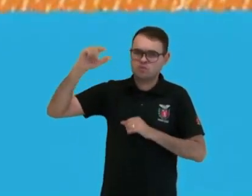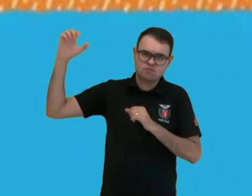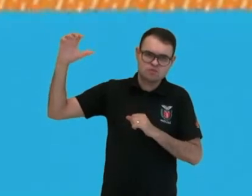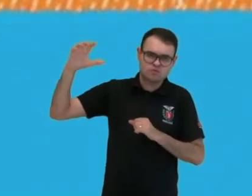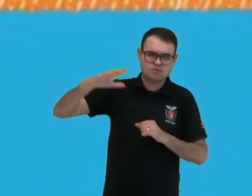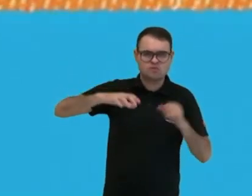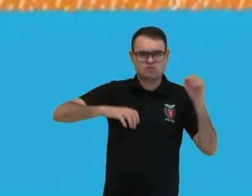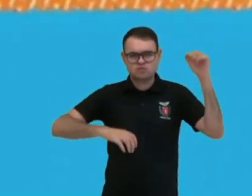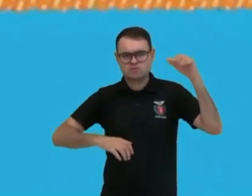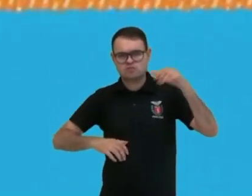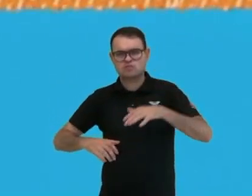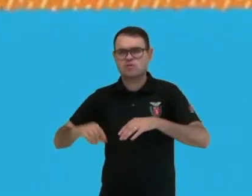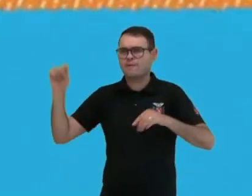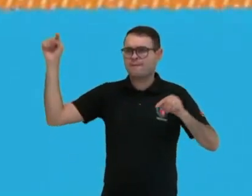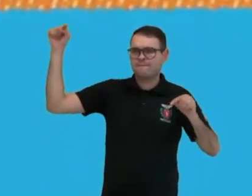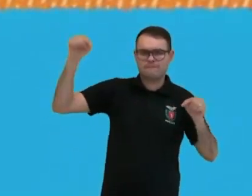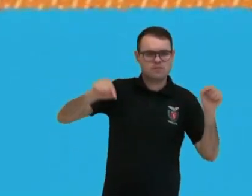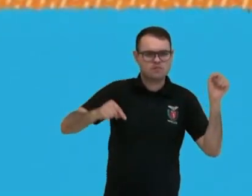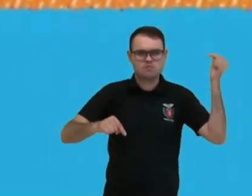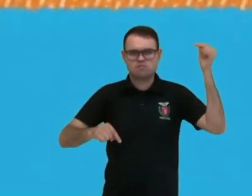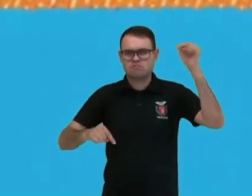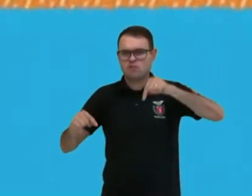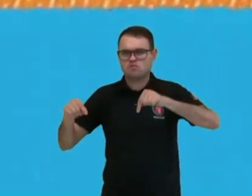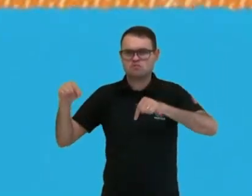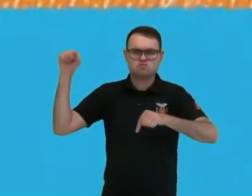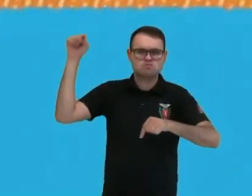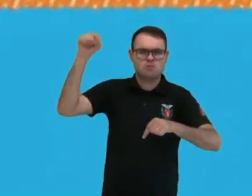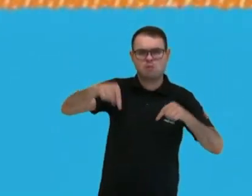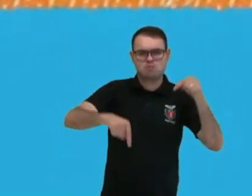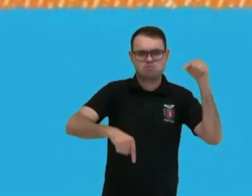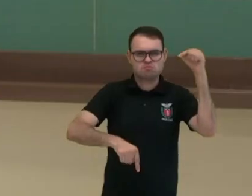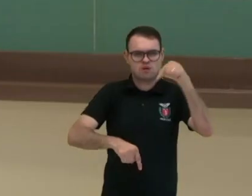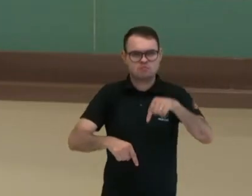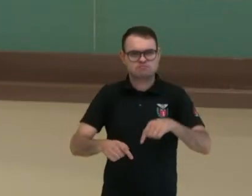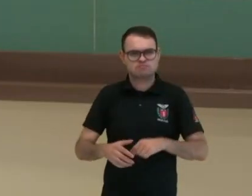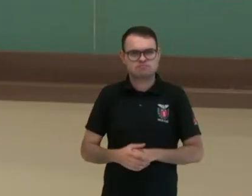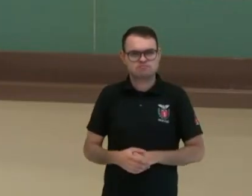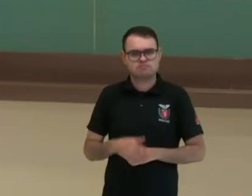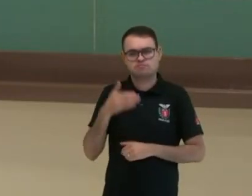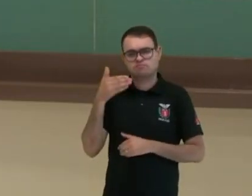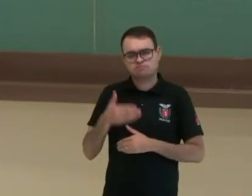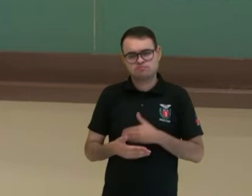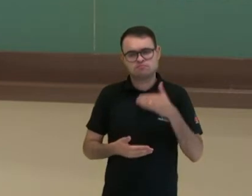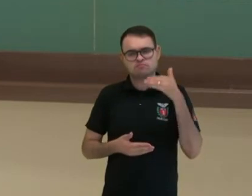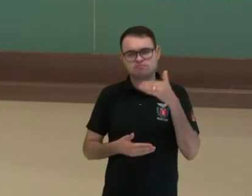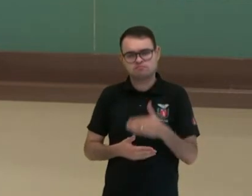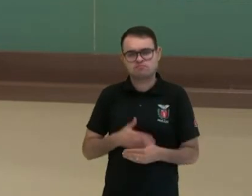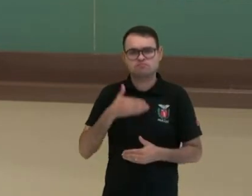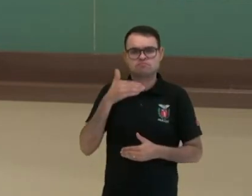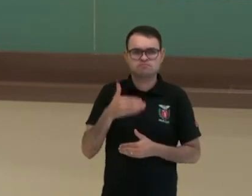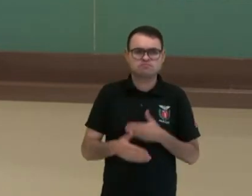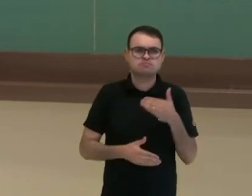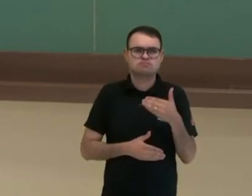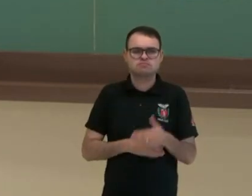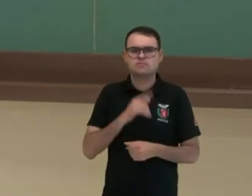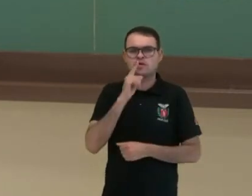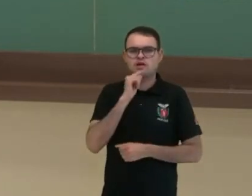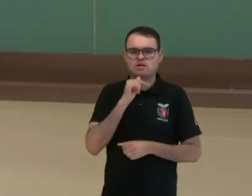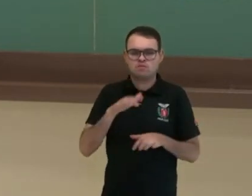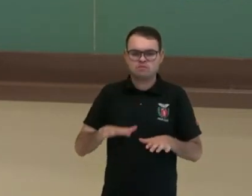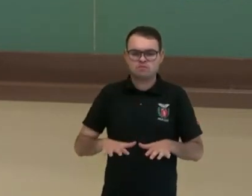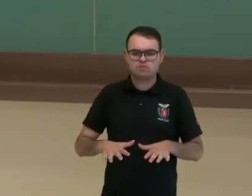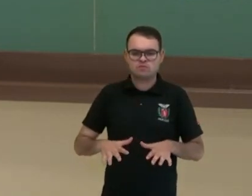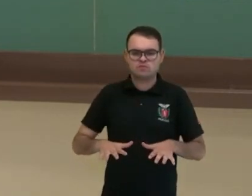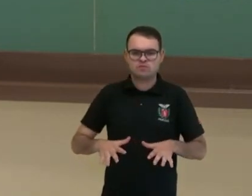e meteoritos vindos do espaço. E lentamente essa água foi se acumulando